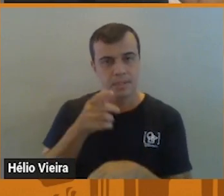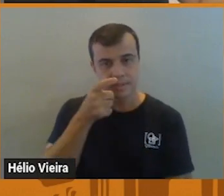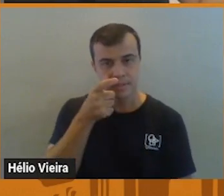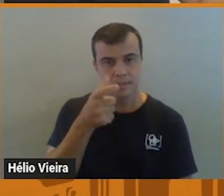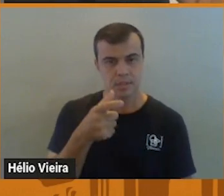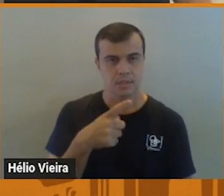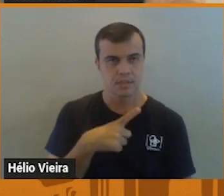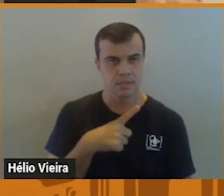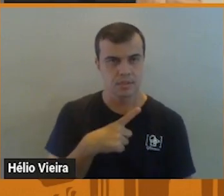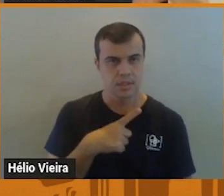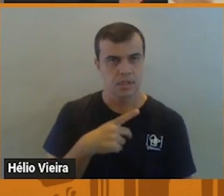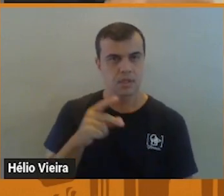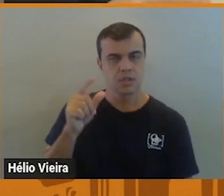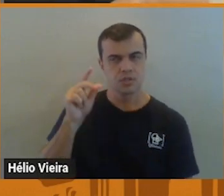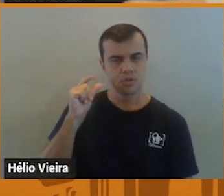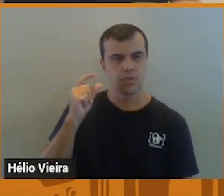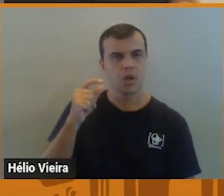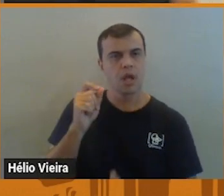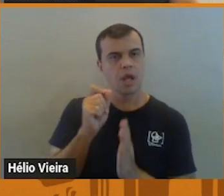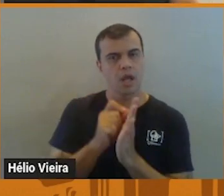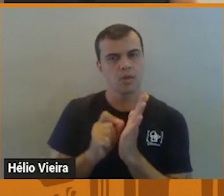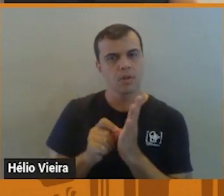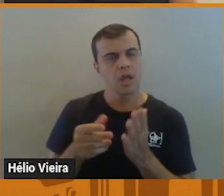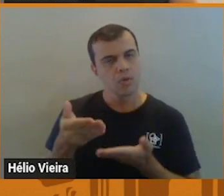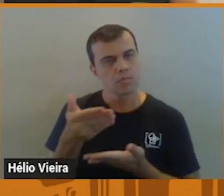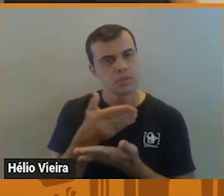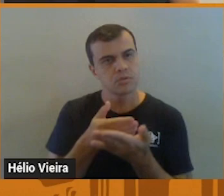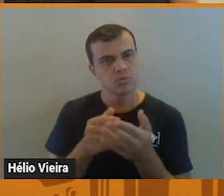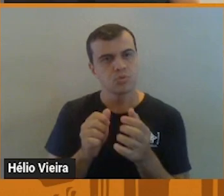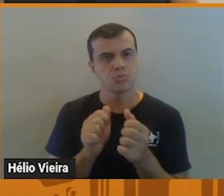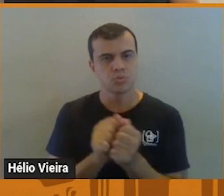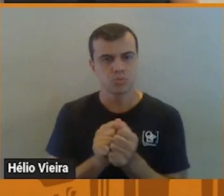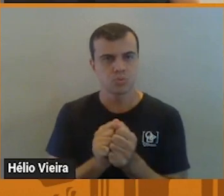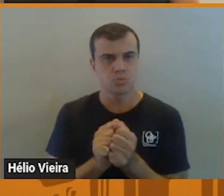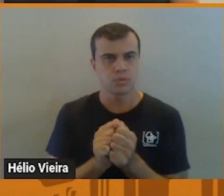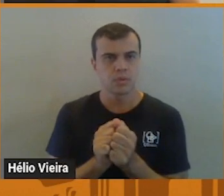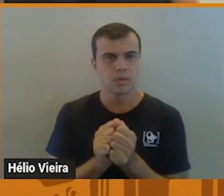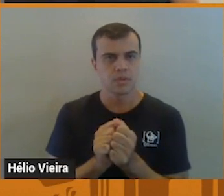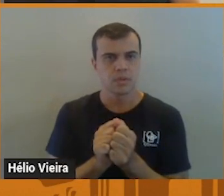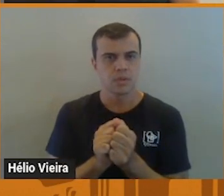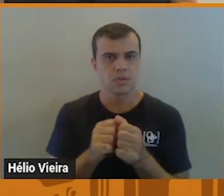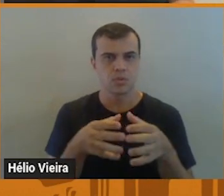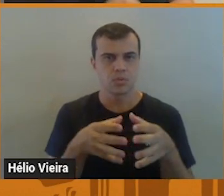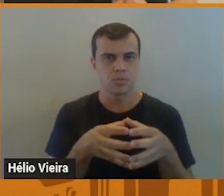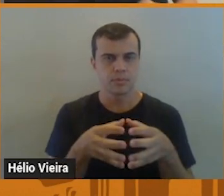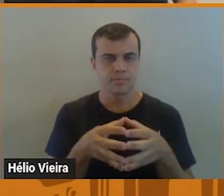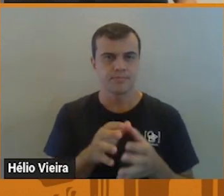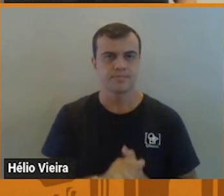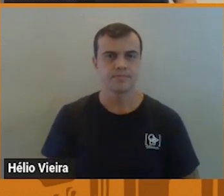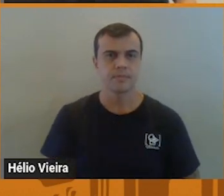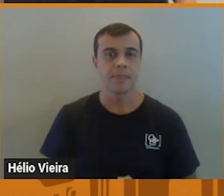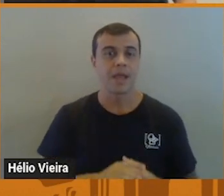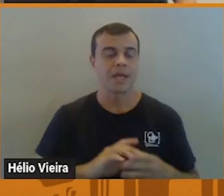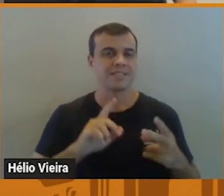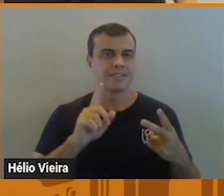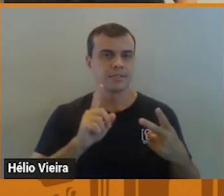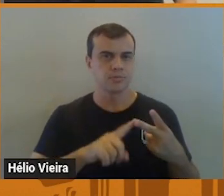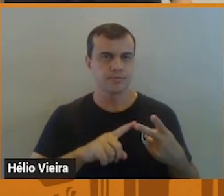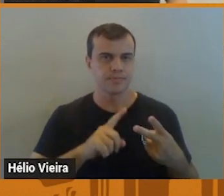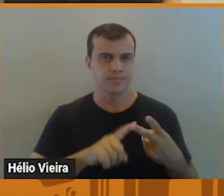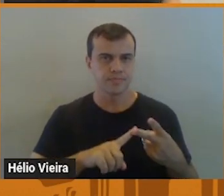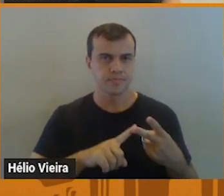eles escutaram dos antigos e anotar para poder compartilhar com a turma. A